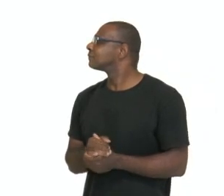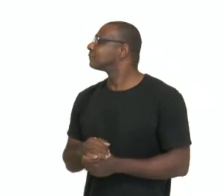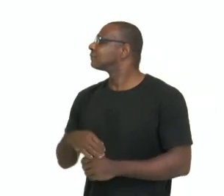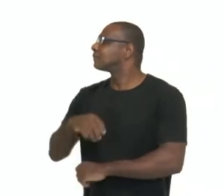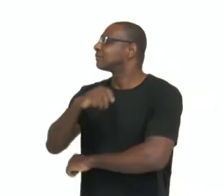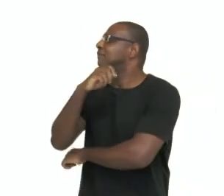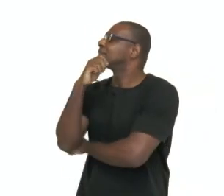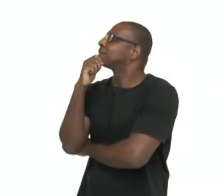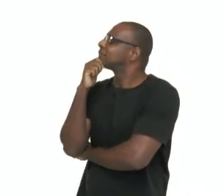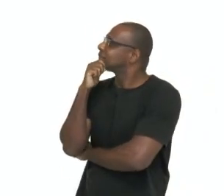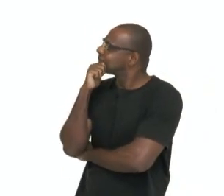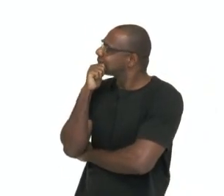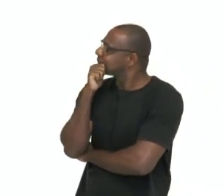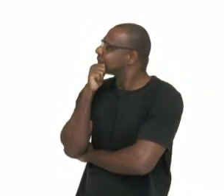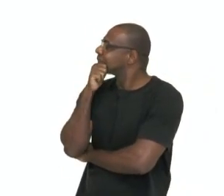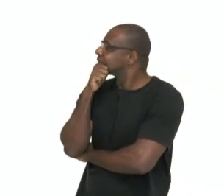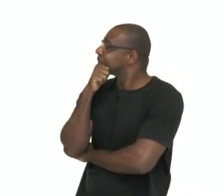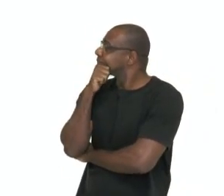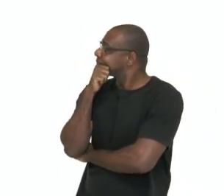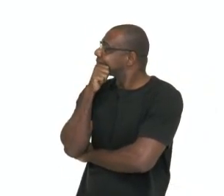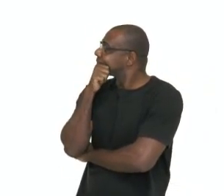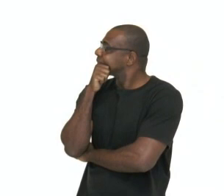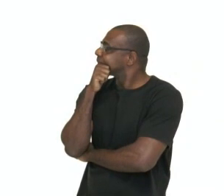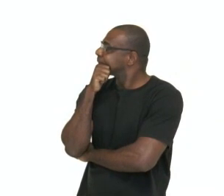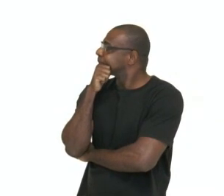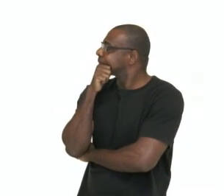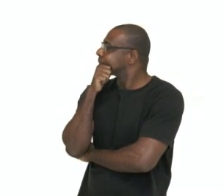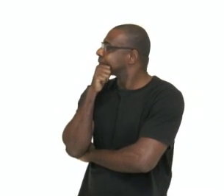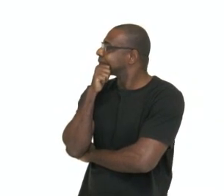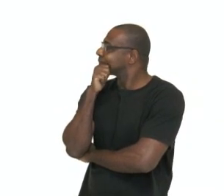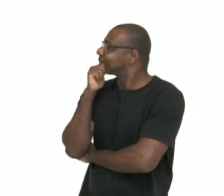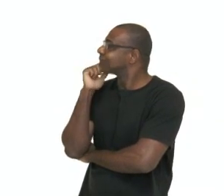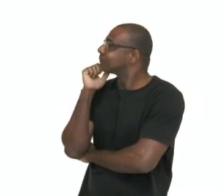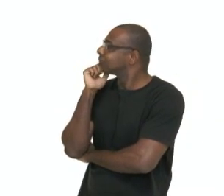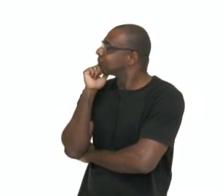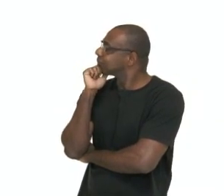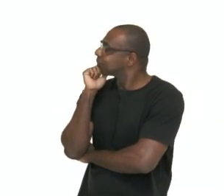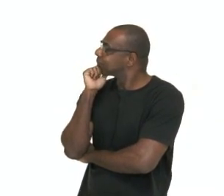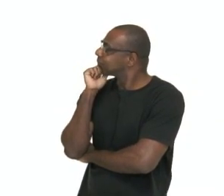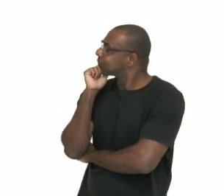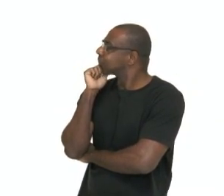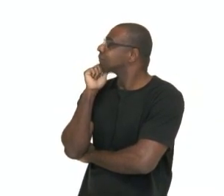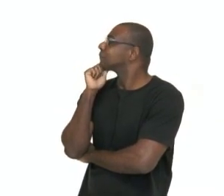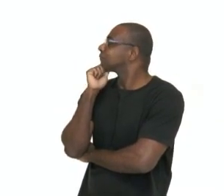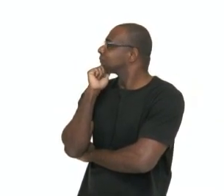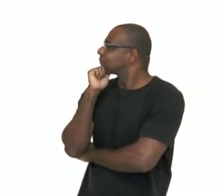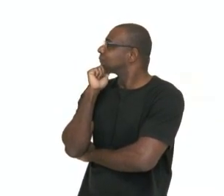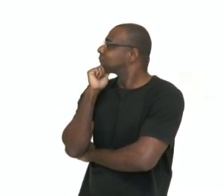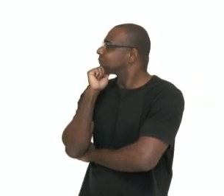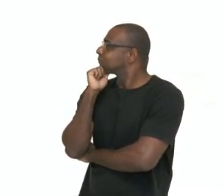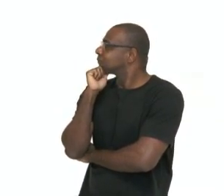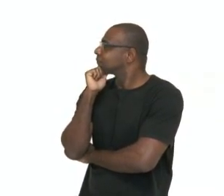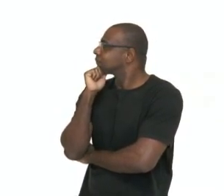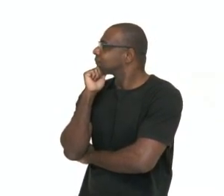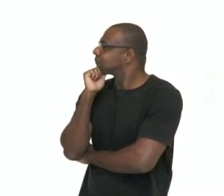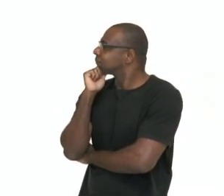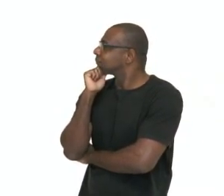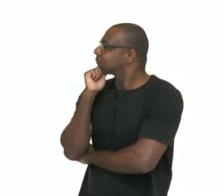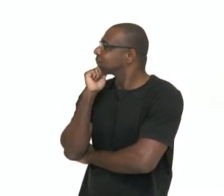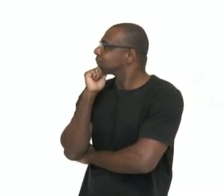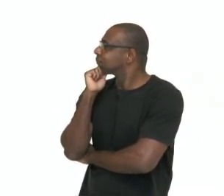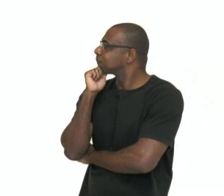tempo levei para chegar em casa? Também pouco importa. Meu peito estava quente, meu